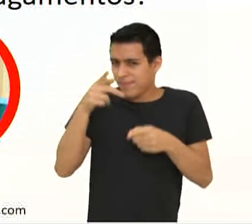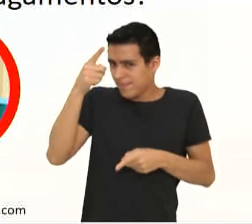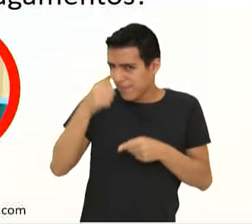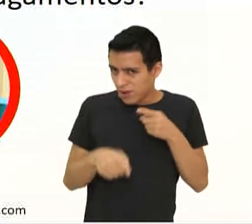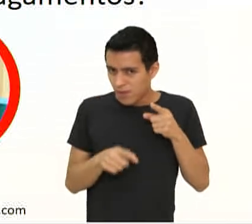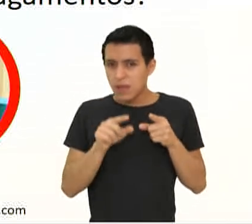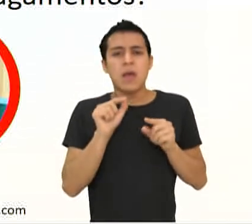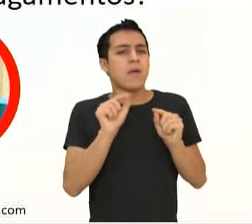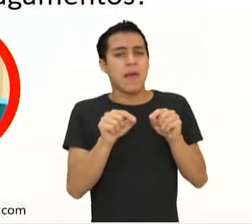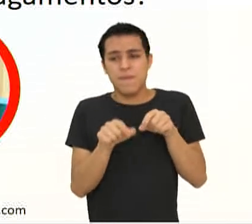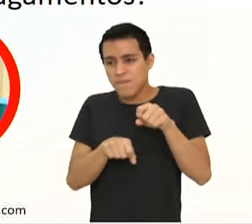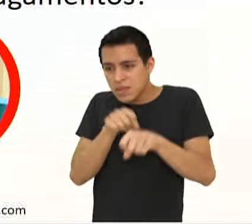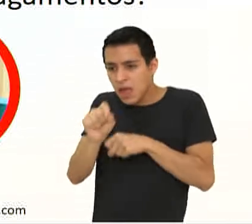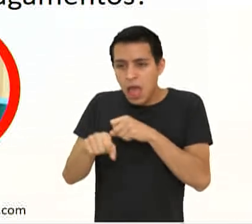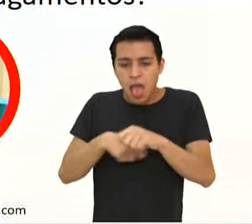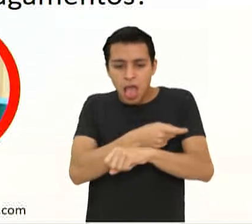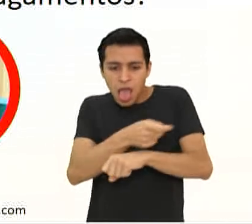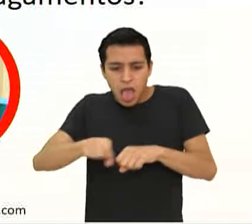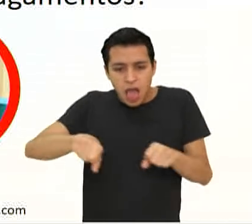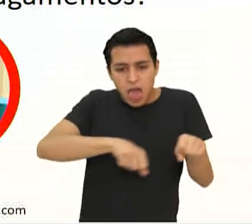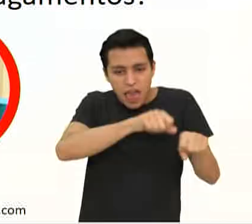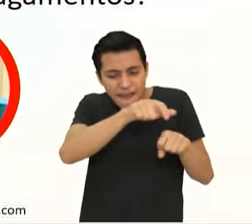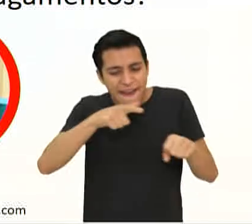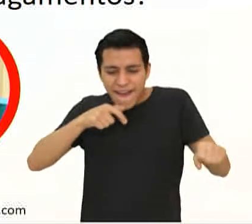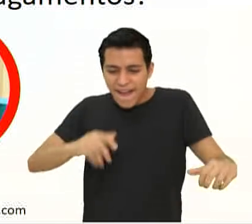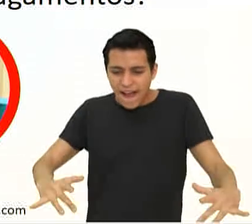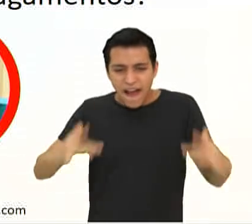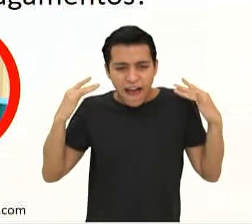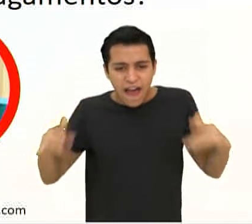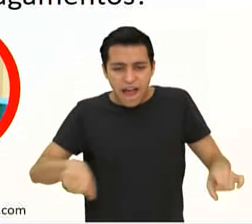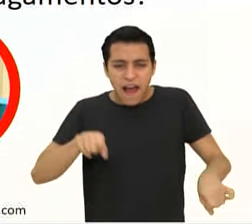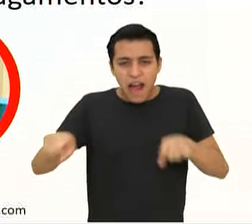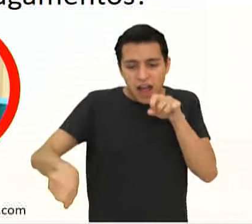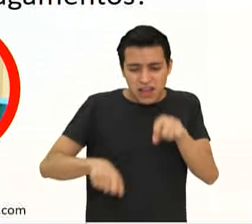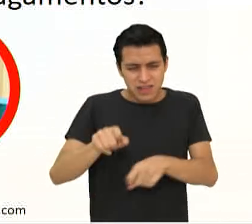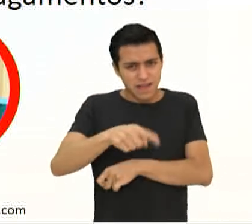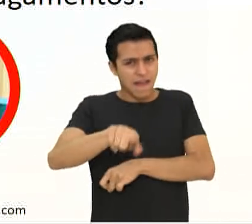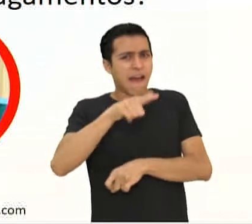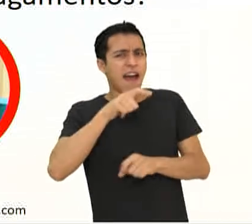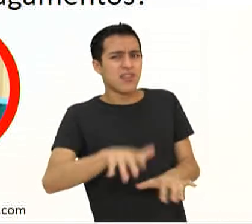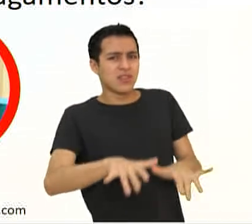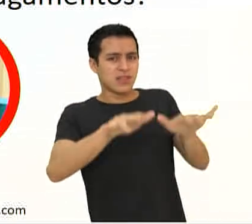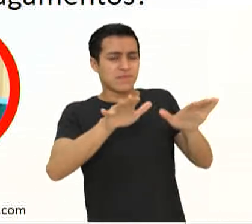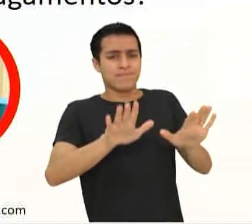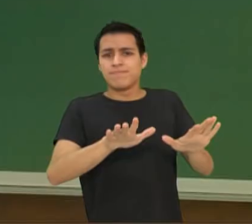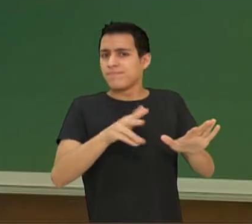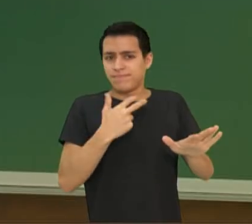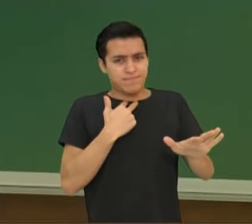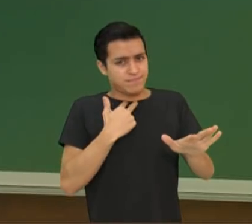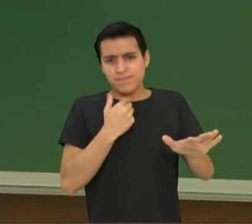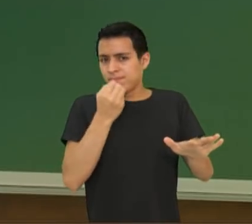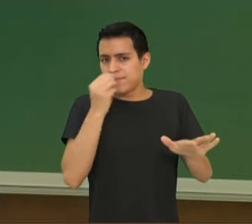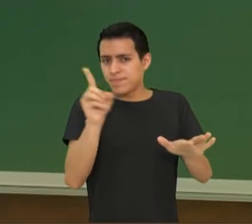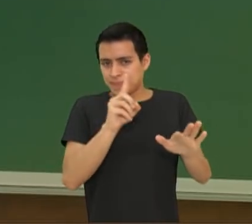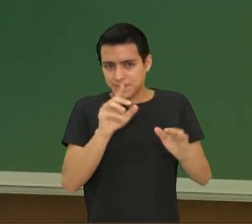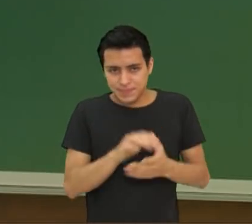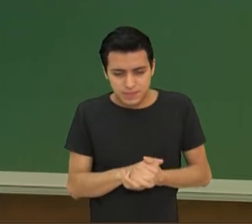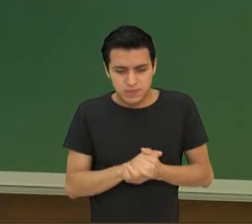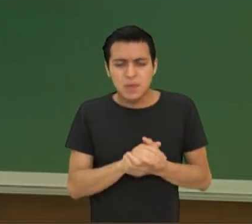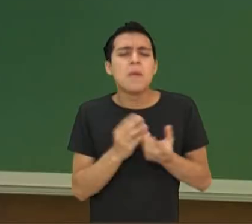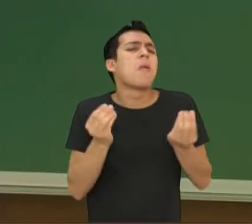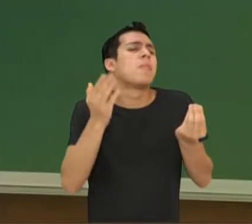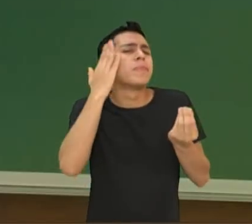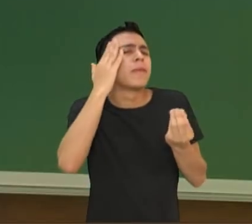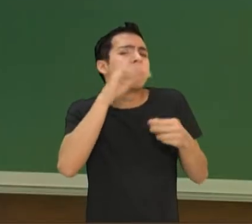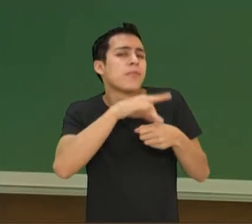pegar sua bicicleta e aí se brincar nessa água de enchente. Os sintomas são